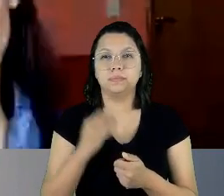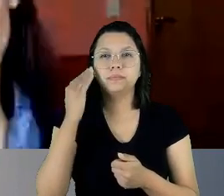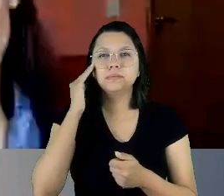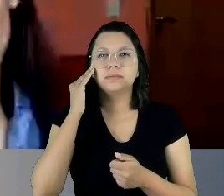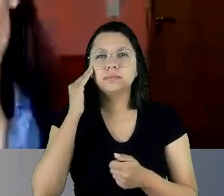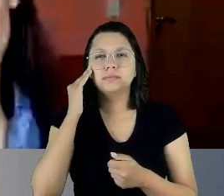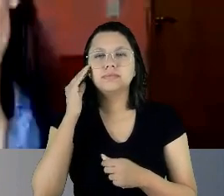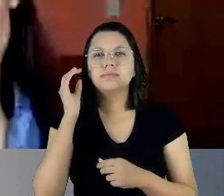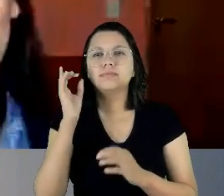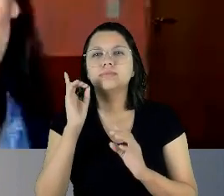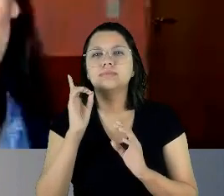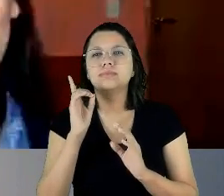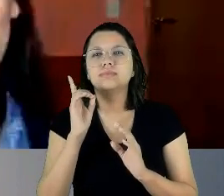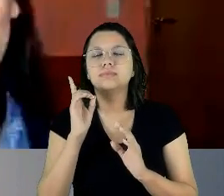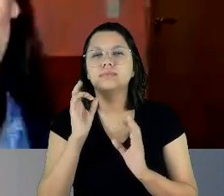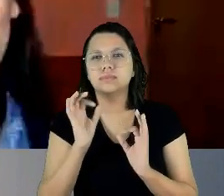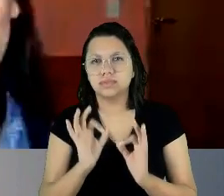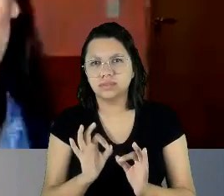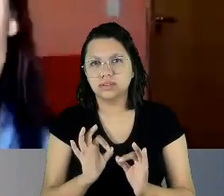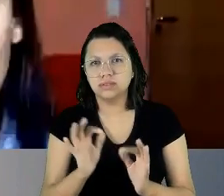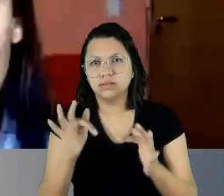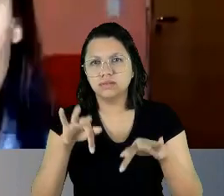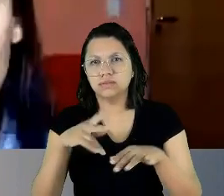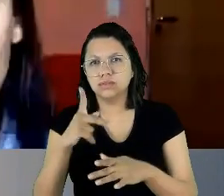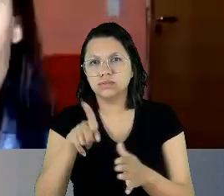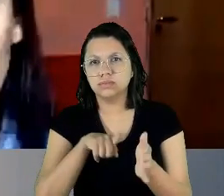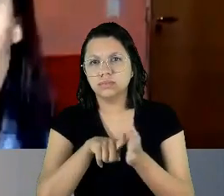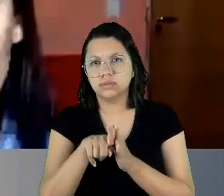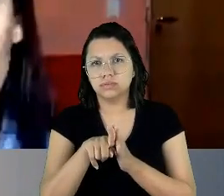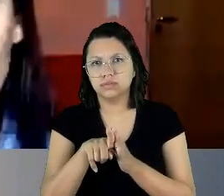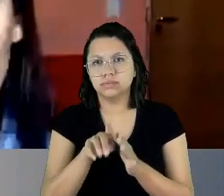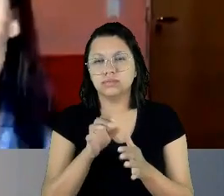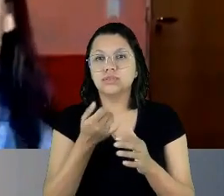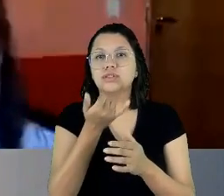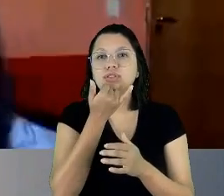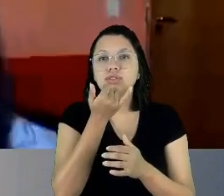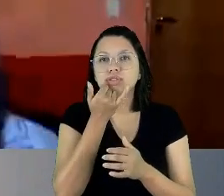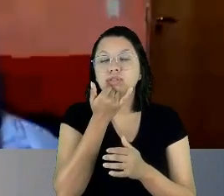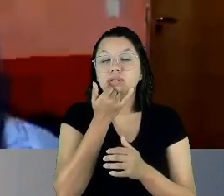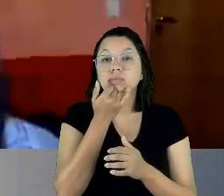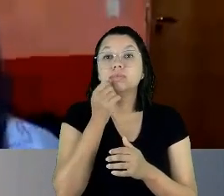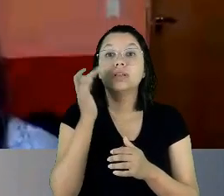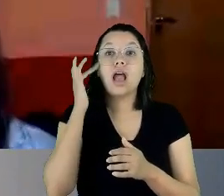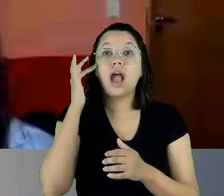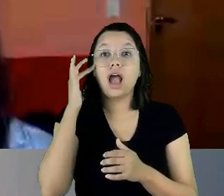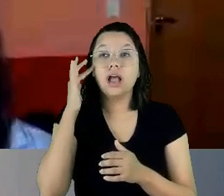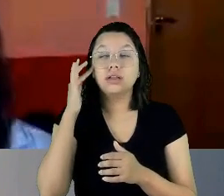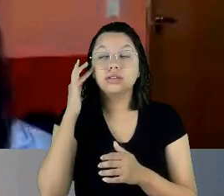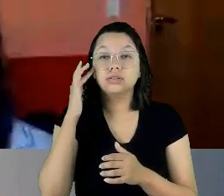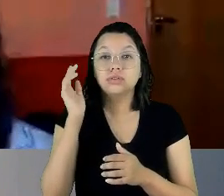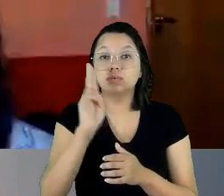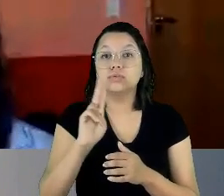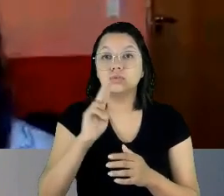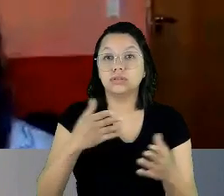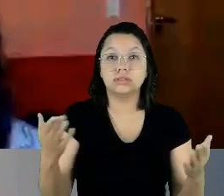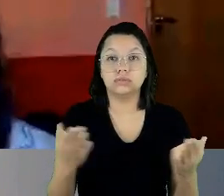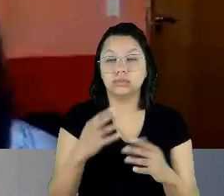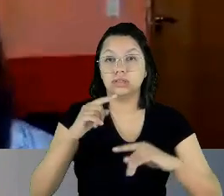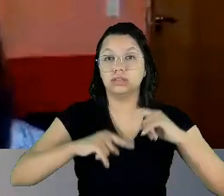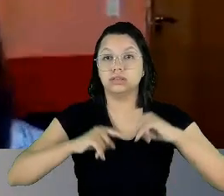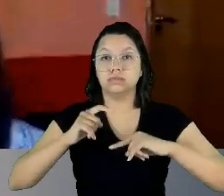Eu não entendi direito o final da sua pergunta, Sayonara. Desculpa. Se vocês acham que a utilização